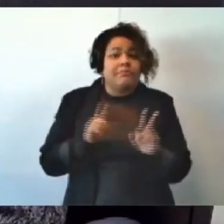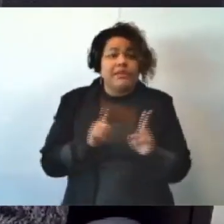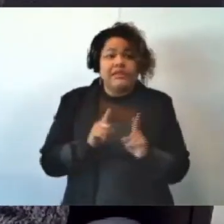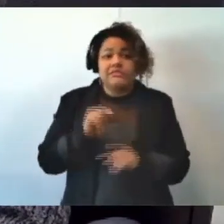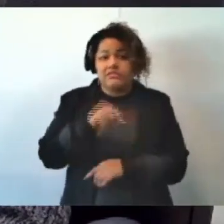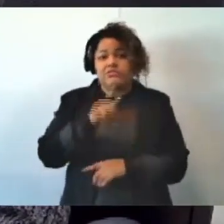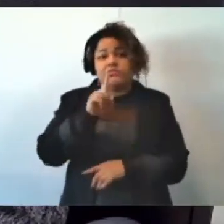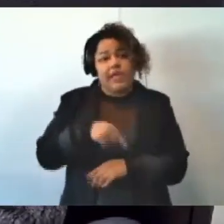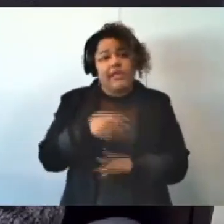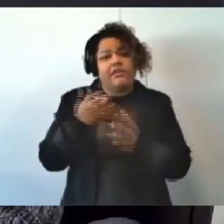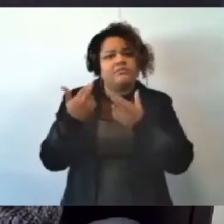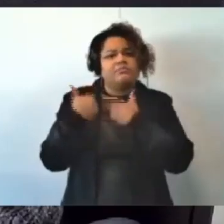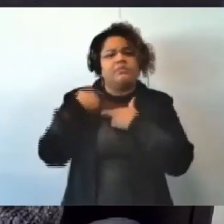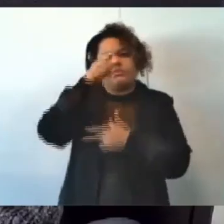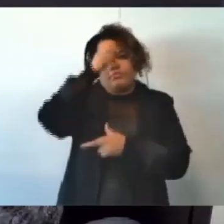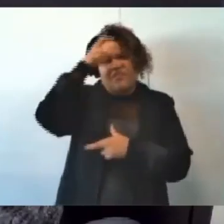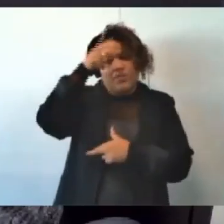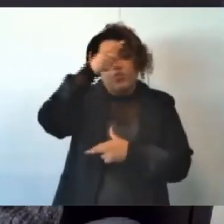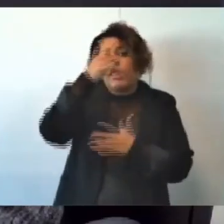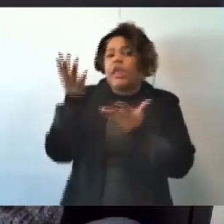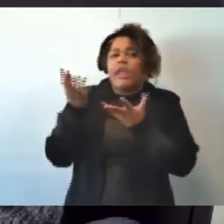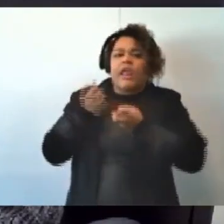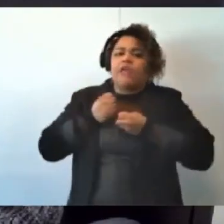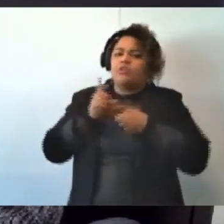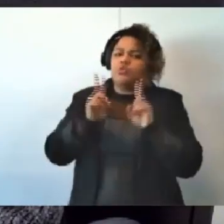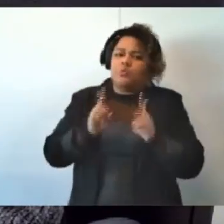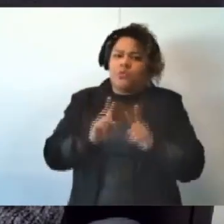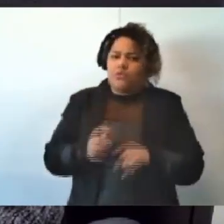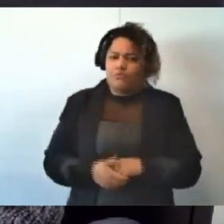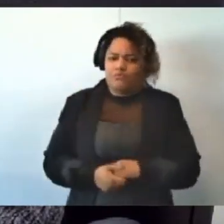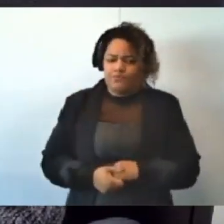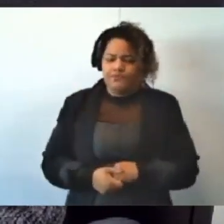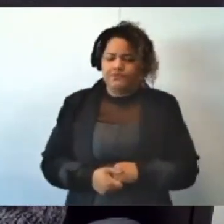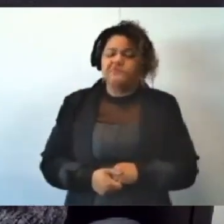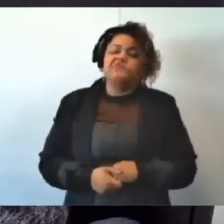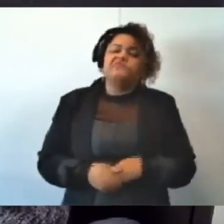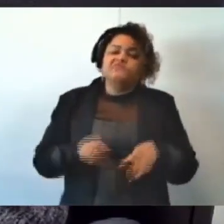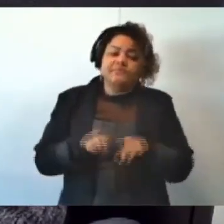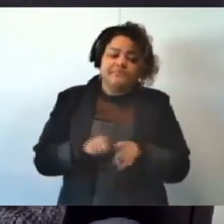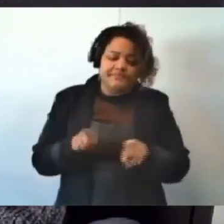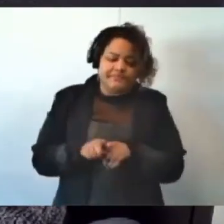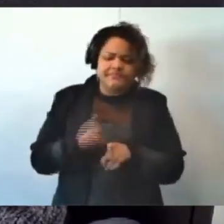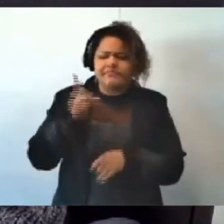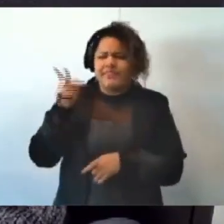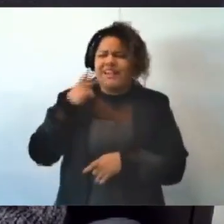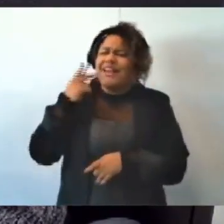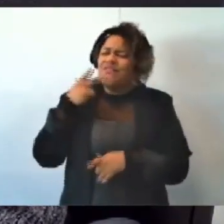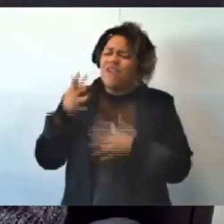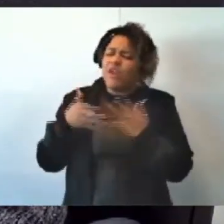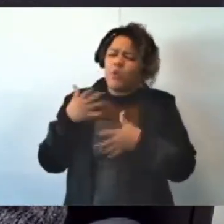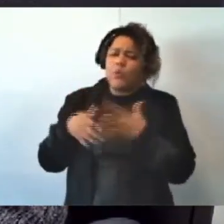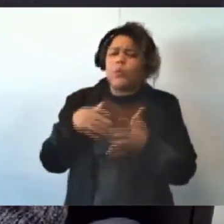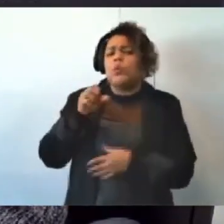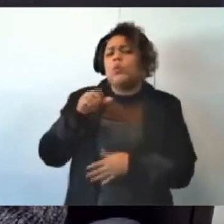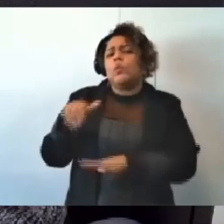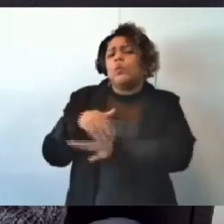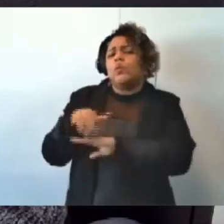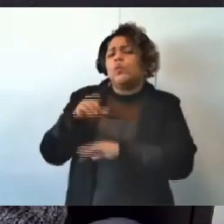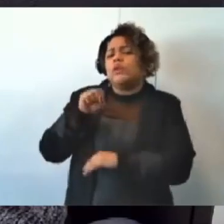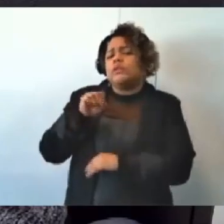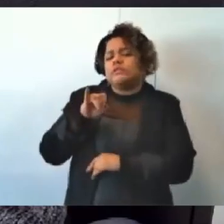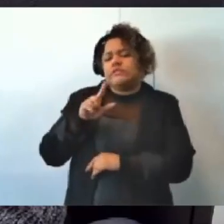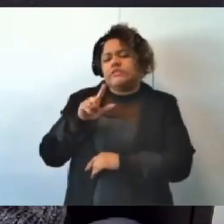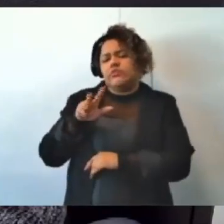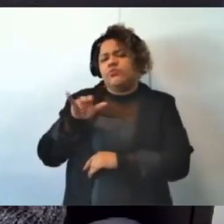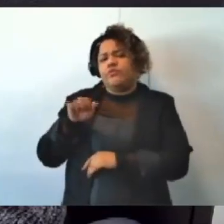isso. Uma outra coisa também, ele falou que a questão da Silva Ortiz, isso não impacta. No final do ano passado, foi feita